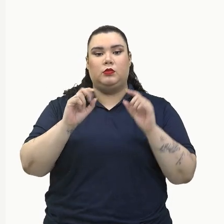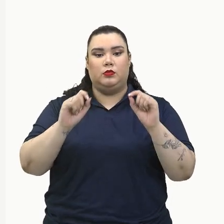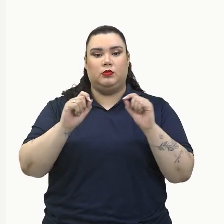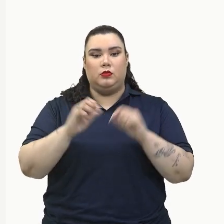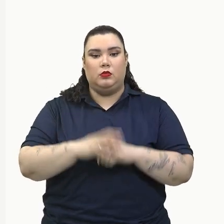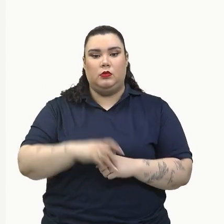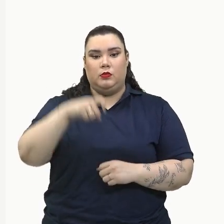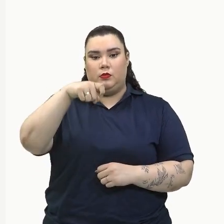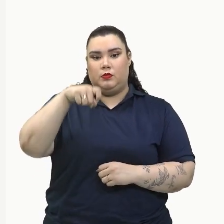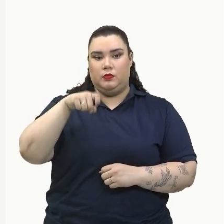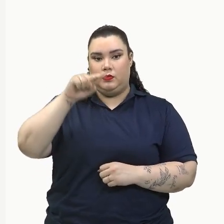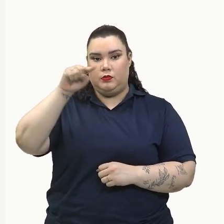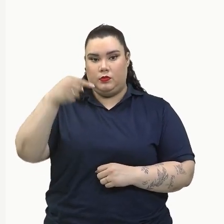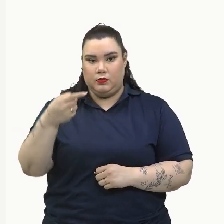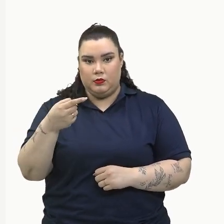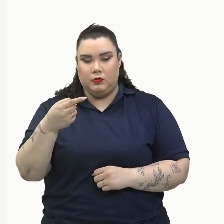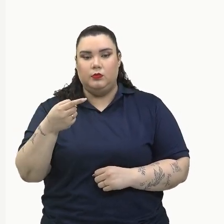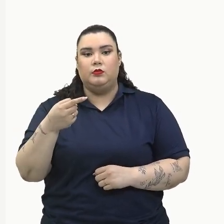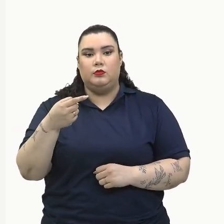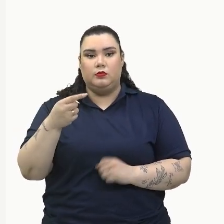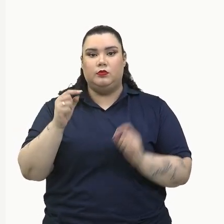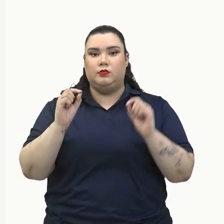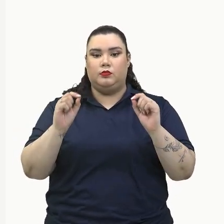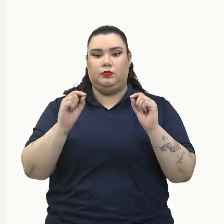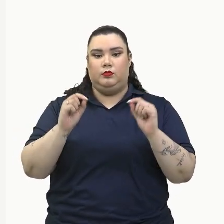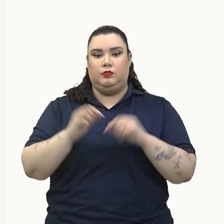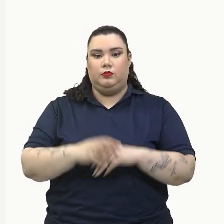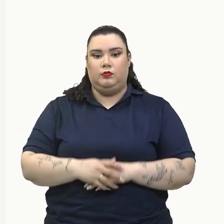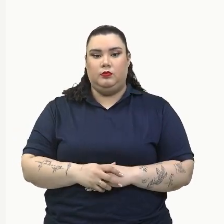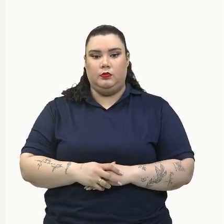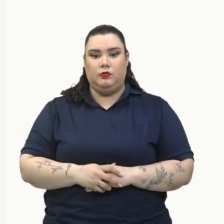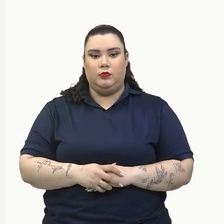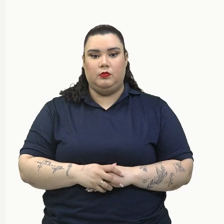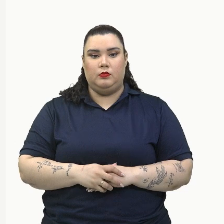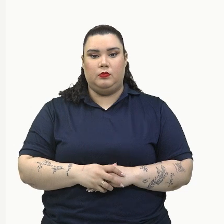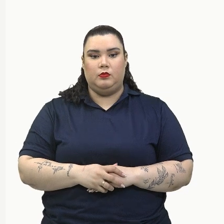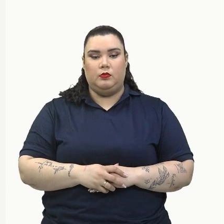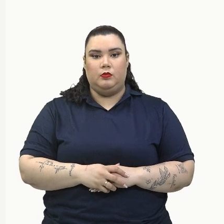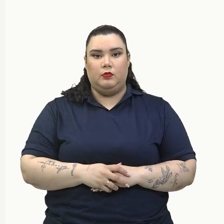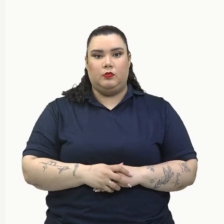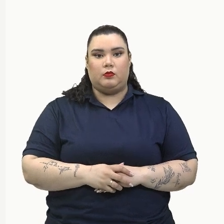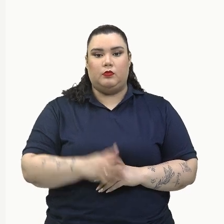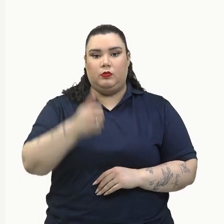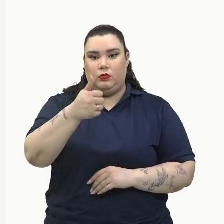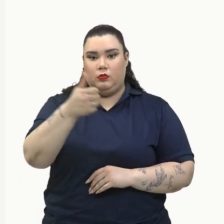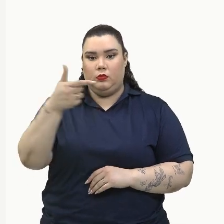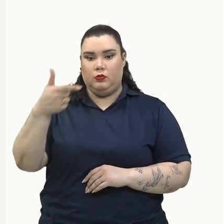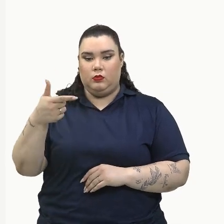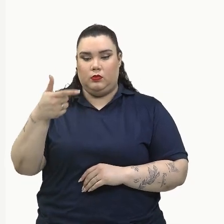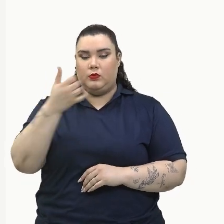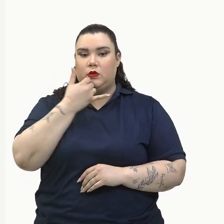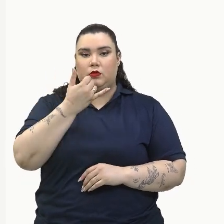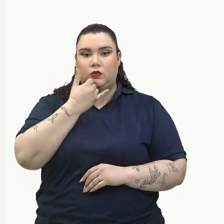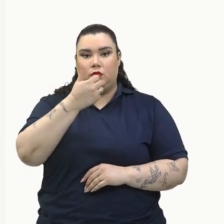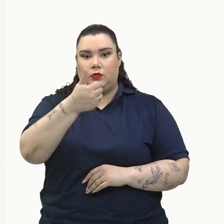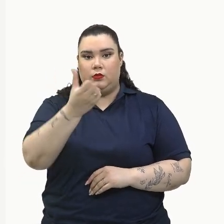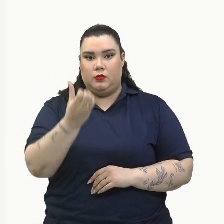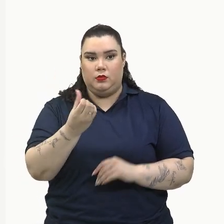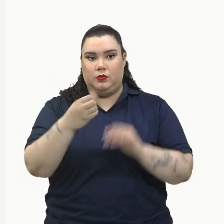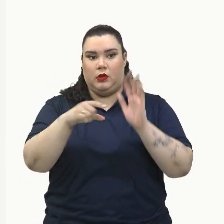X', né, ou x índice 1 igual a... Aqui eu vou ter 16 menos 12 vai dar 4,